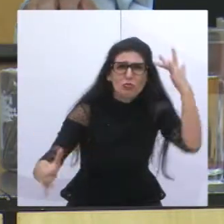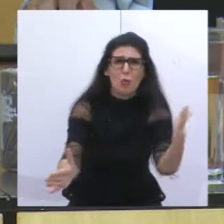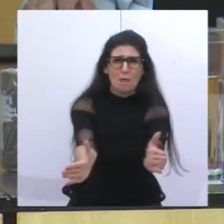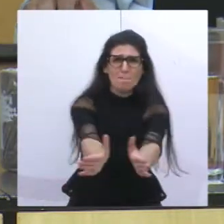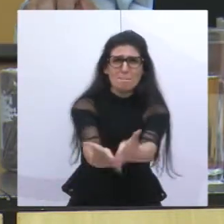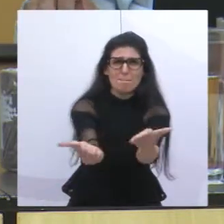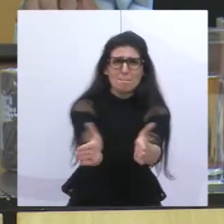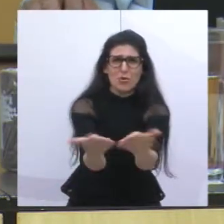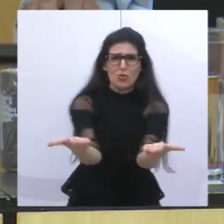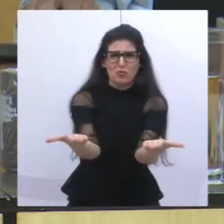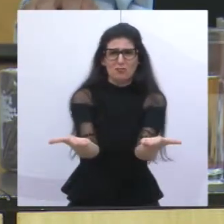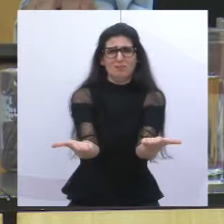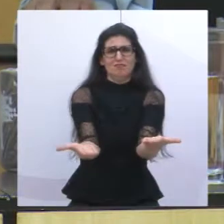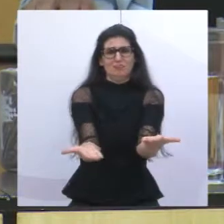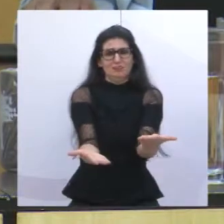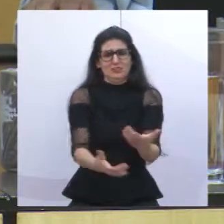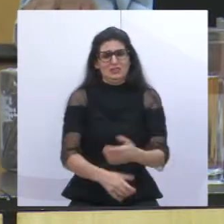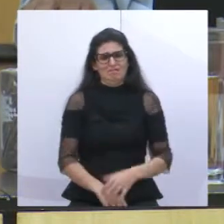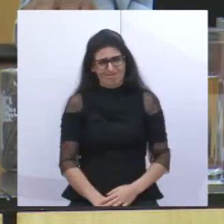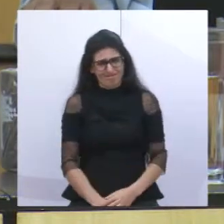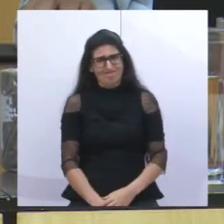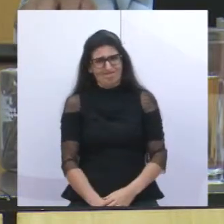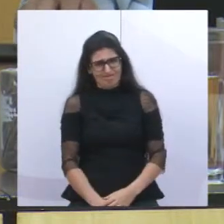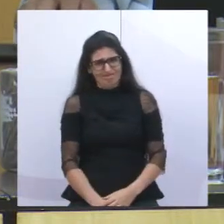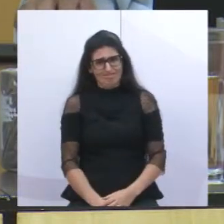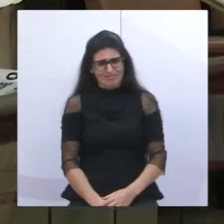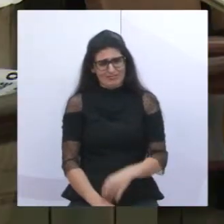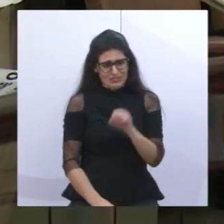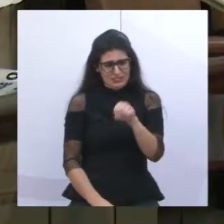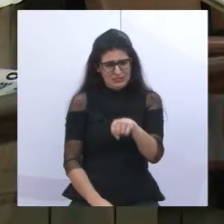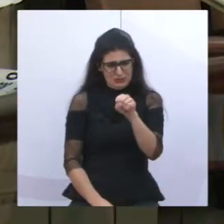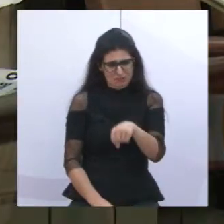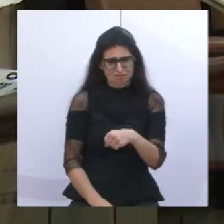medo. Bom.